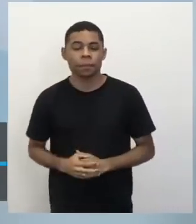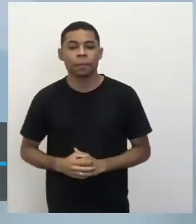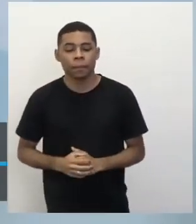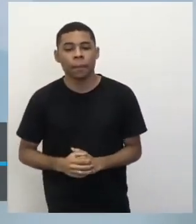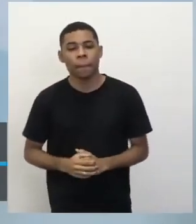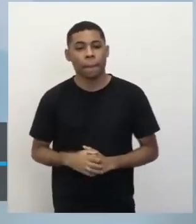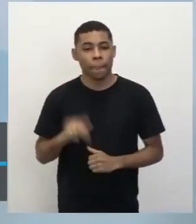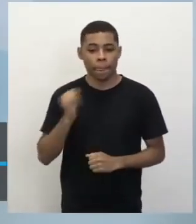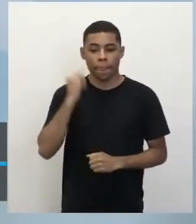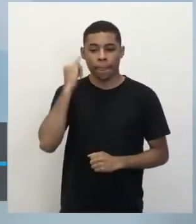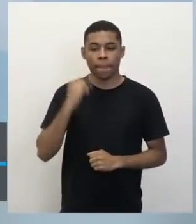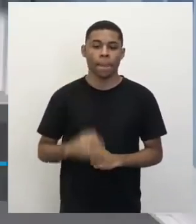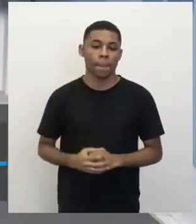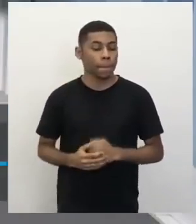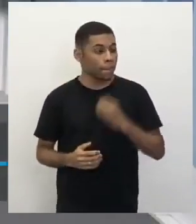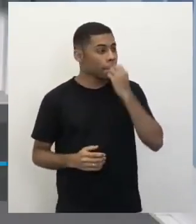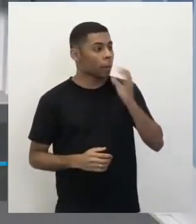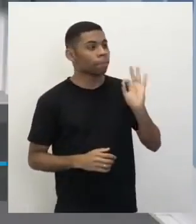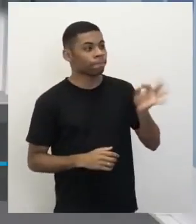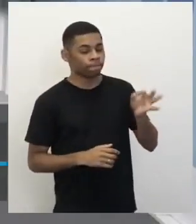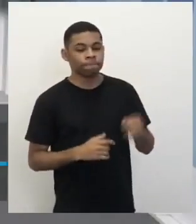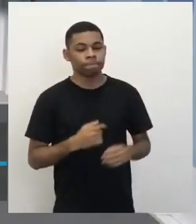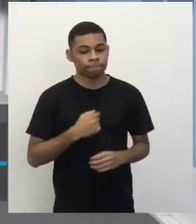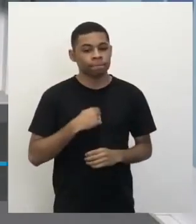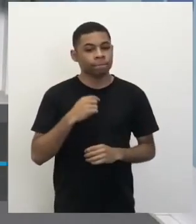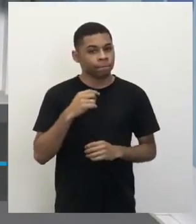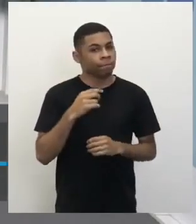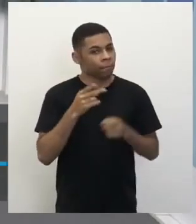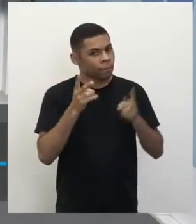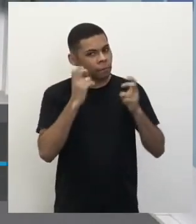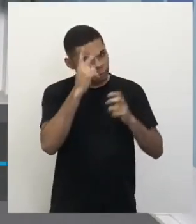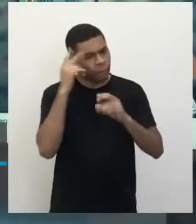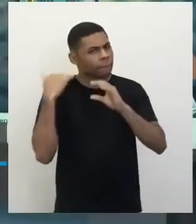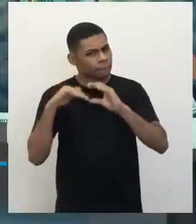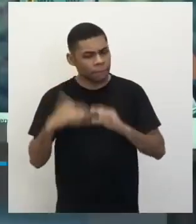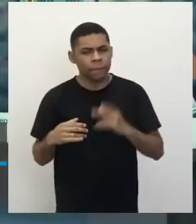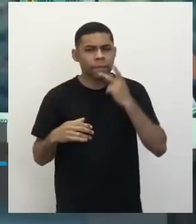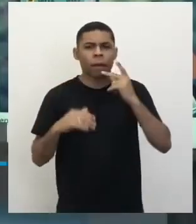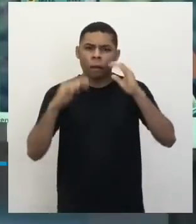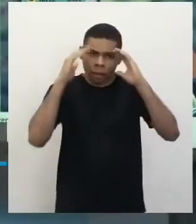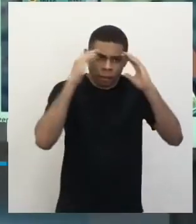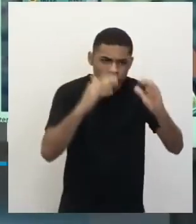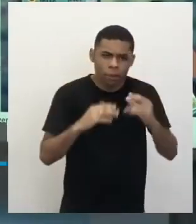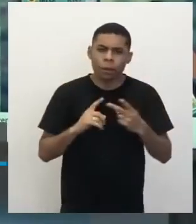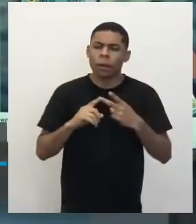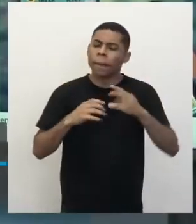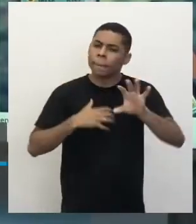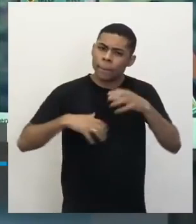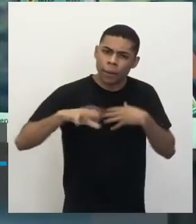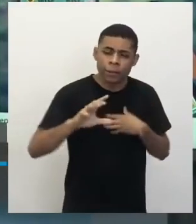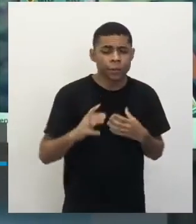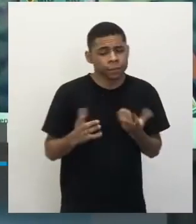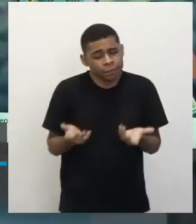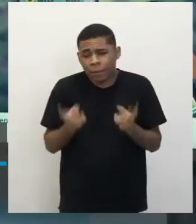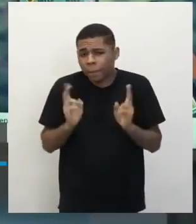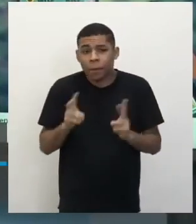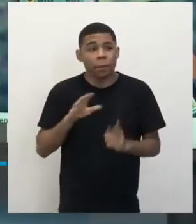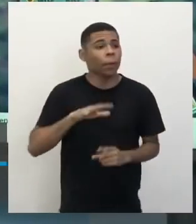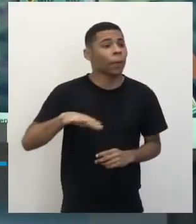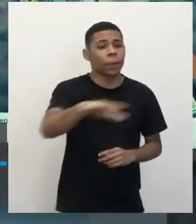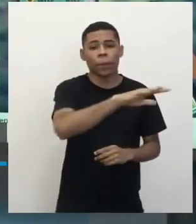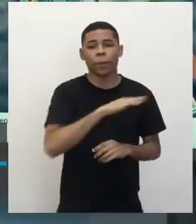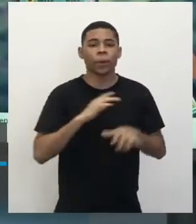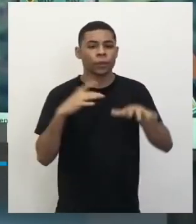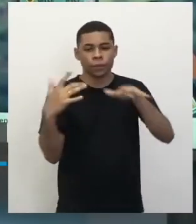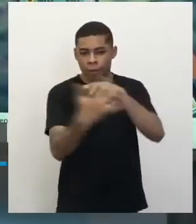tá bom? É bem importante. Ótimo, eu estou percebendo que eles estão comentando bastante a questão do respeito, da empatia, que é esse contexto da cidadania